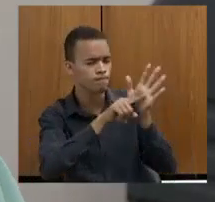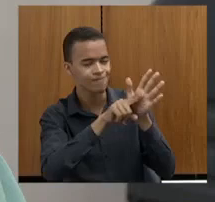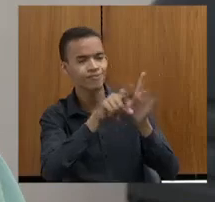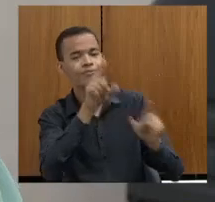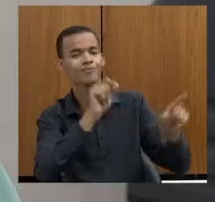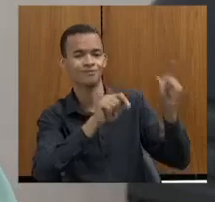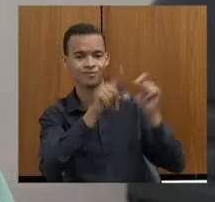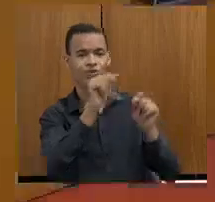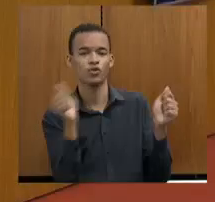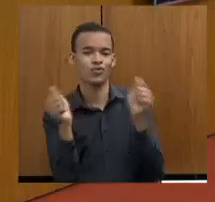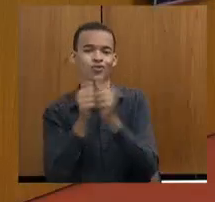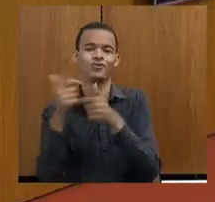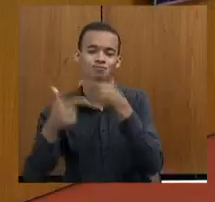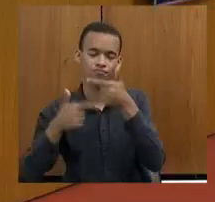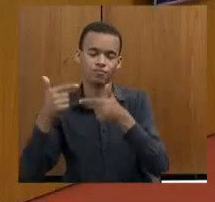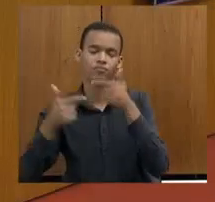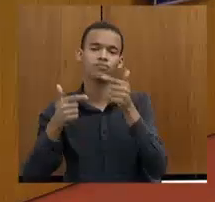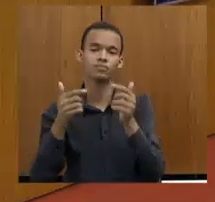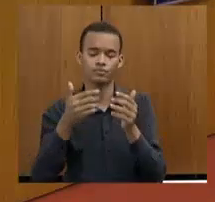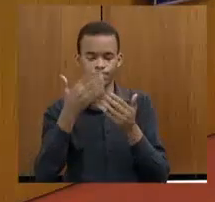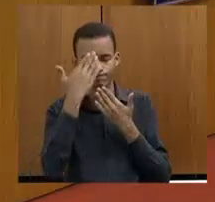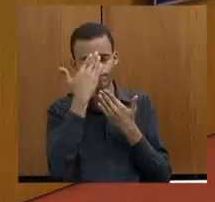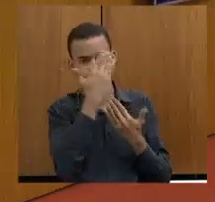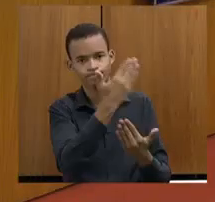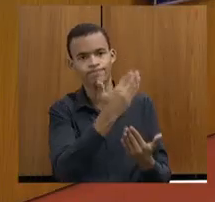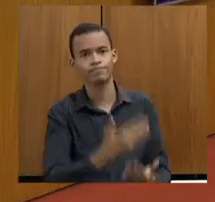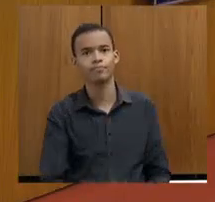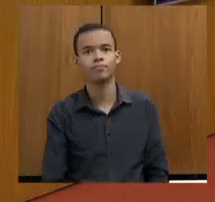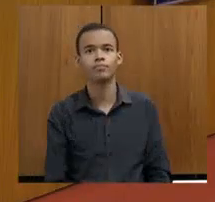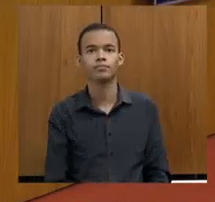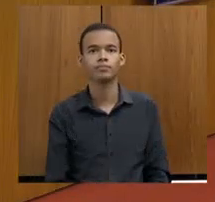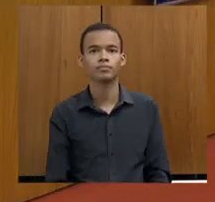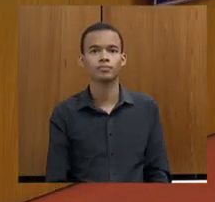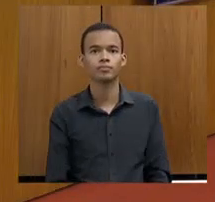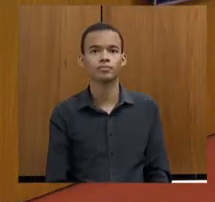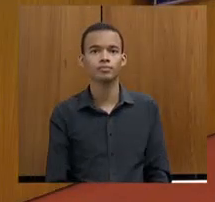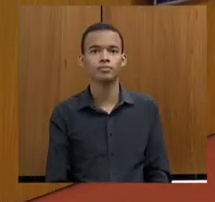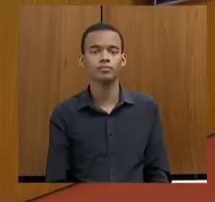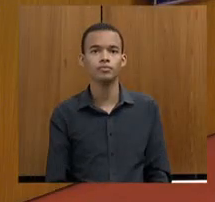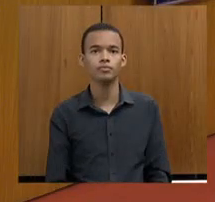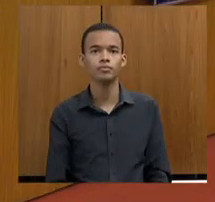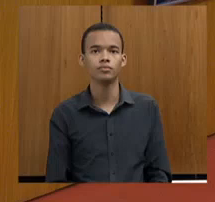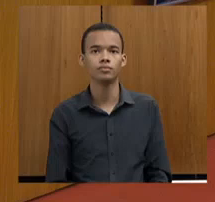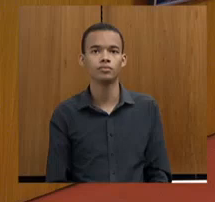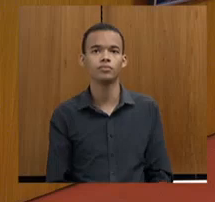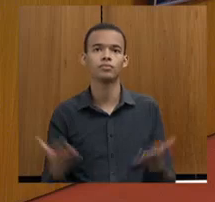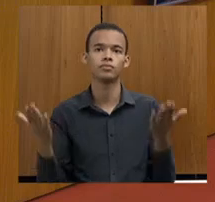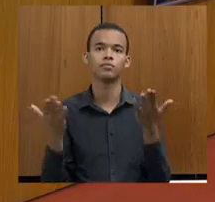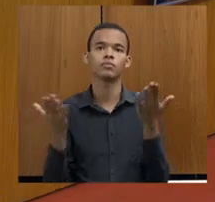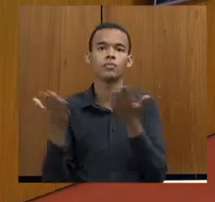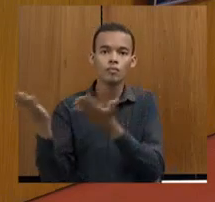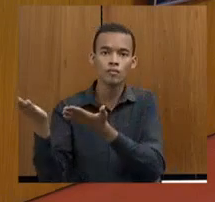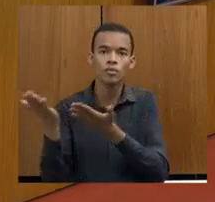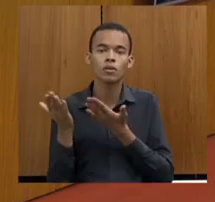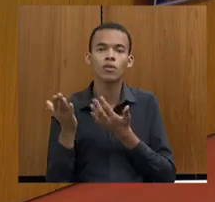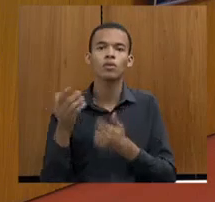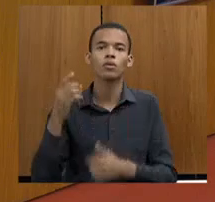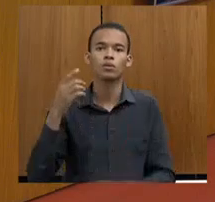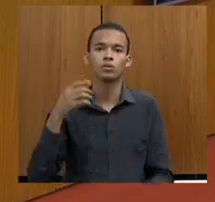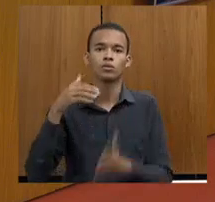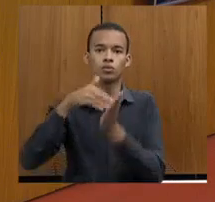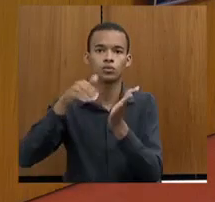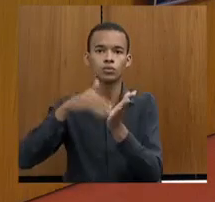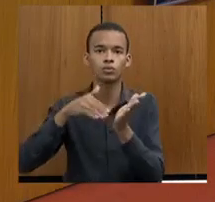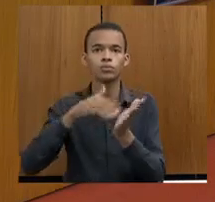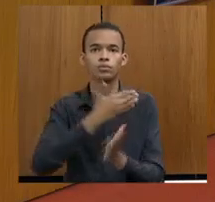obrigada por tudo Luiza agora vou passar para suas considerações nosso querido amigo secretário de